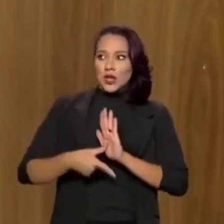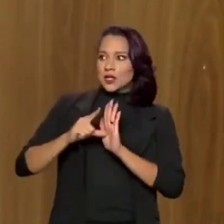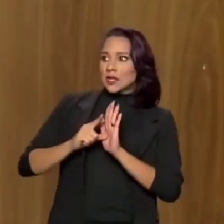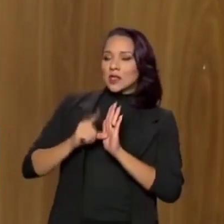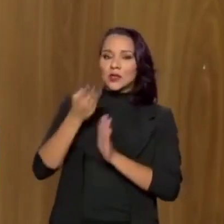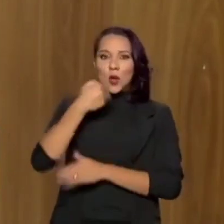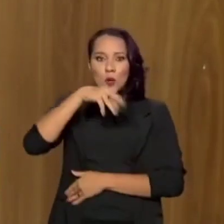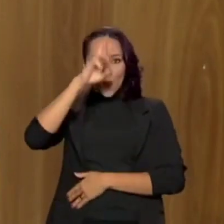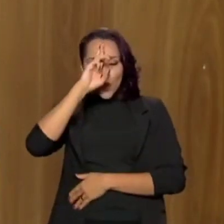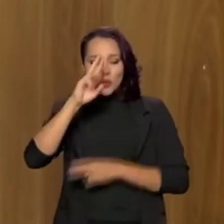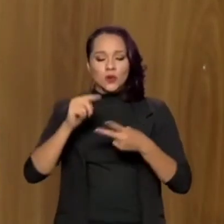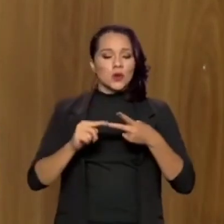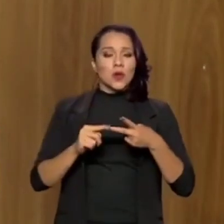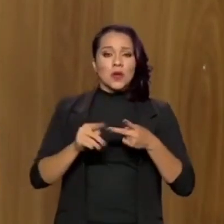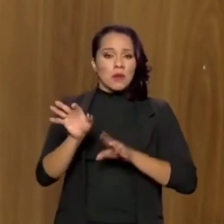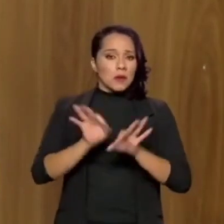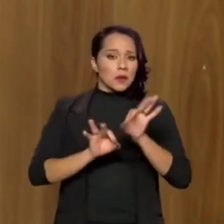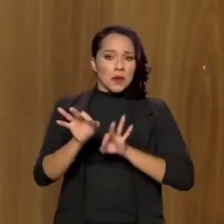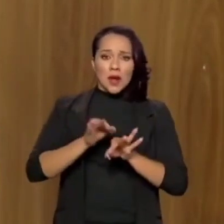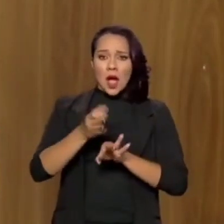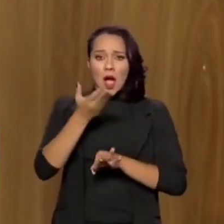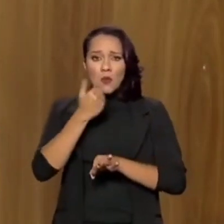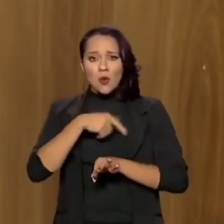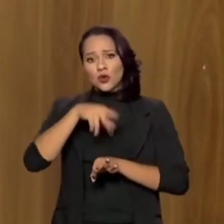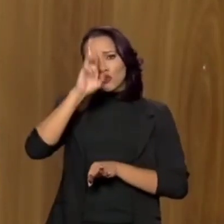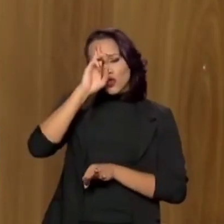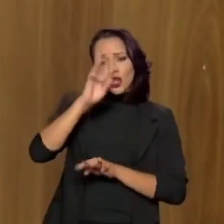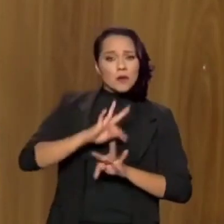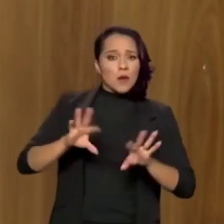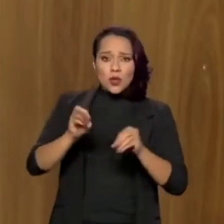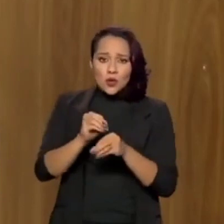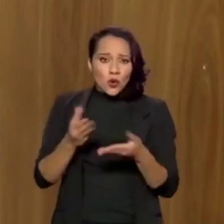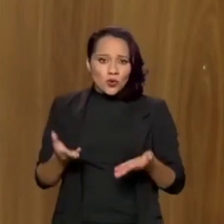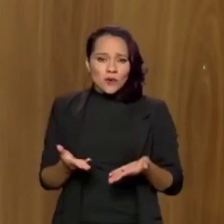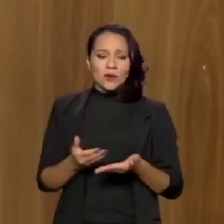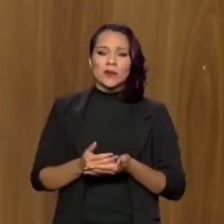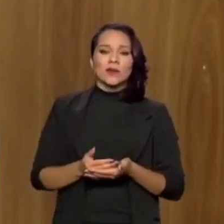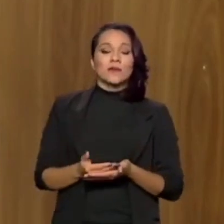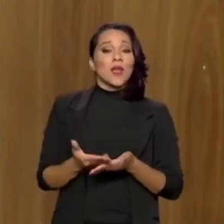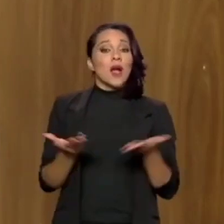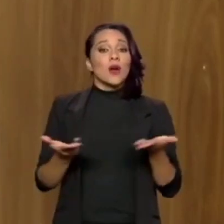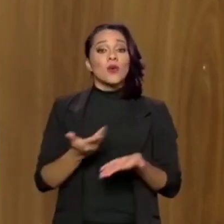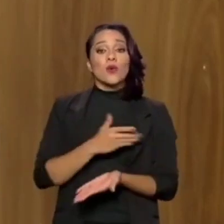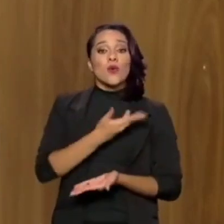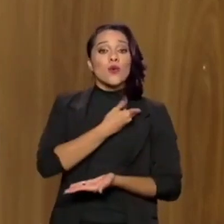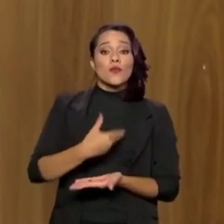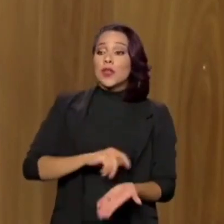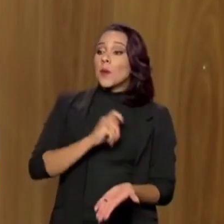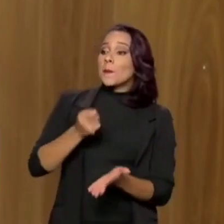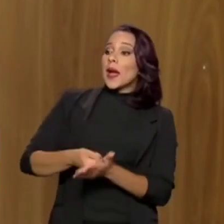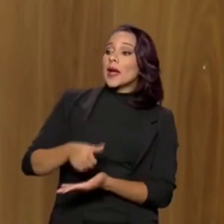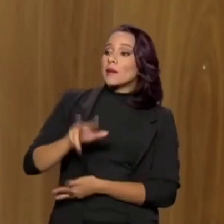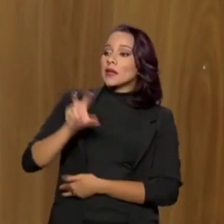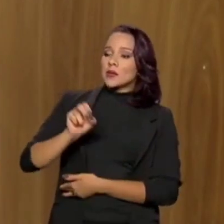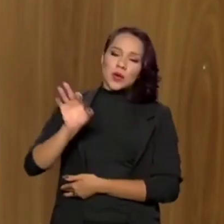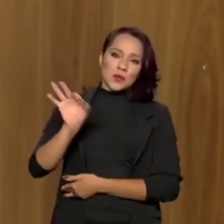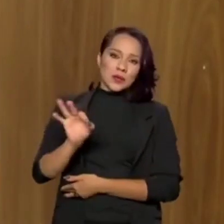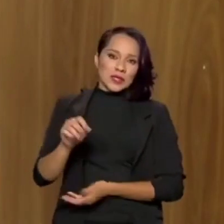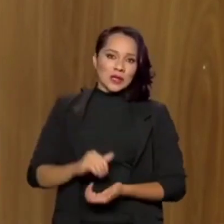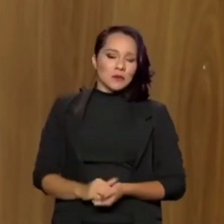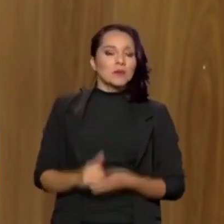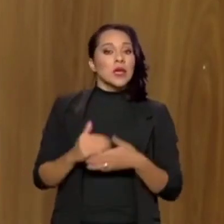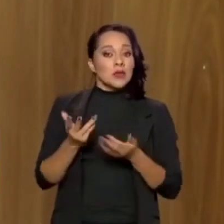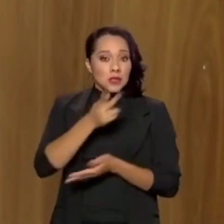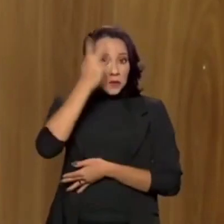almoço, 2 horas antes do jantar, para preparar almoço e jantar para todo mundo. Agora, o governo paga a outra metade. Então as pessoas